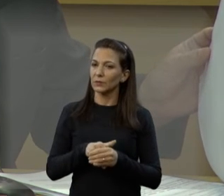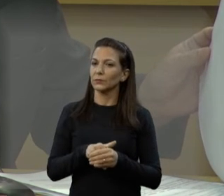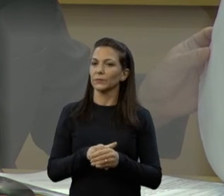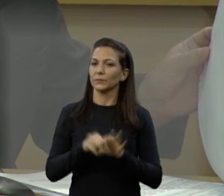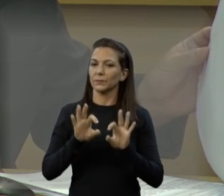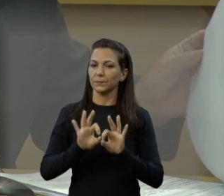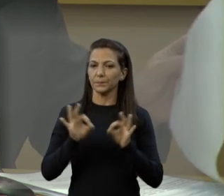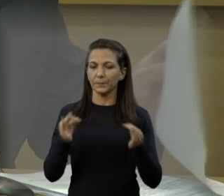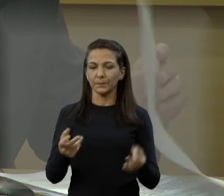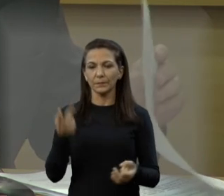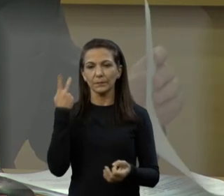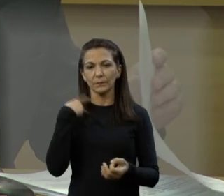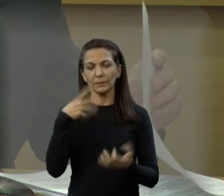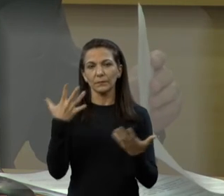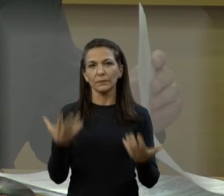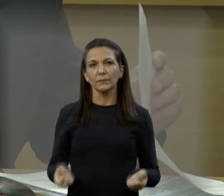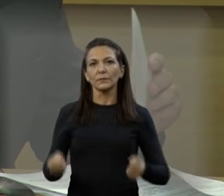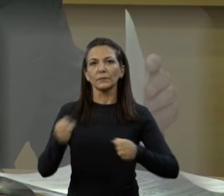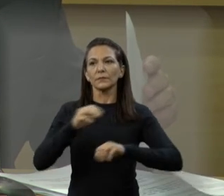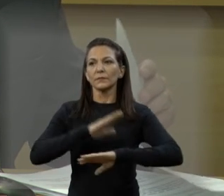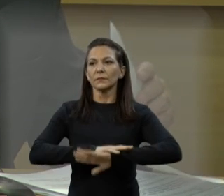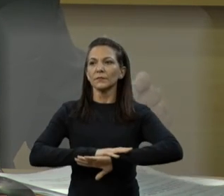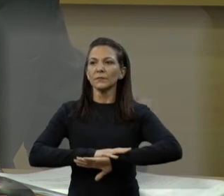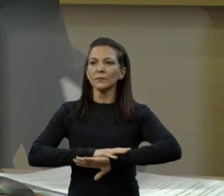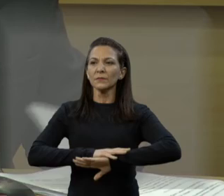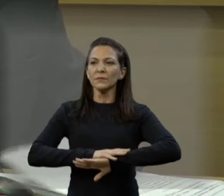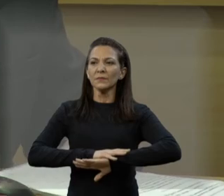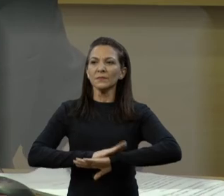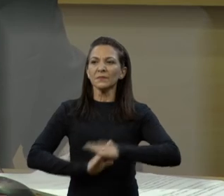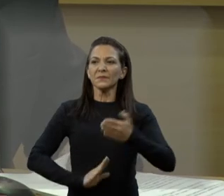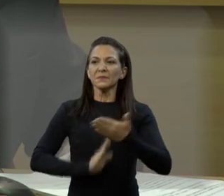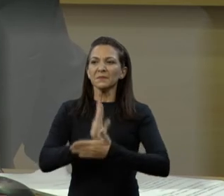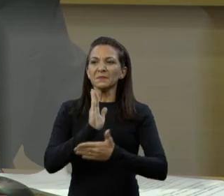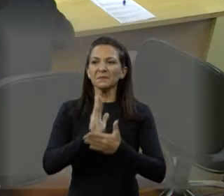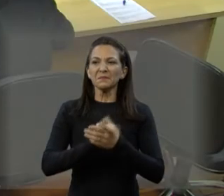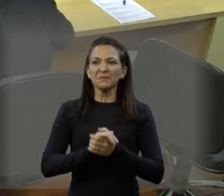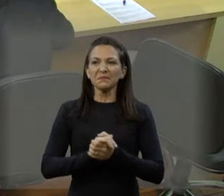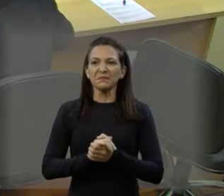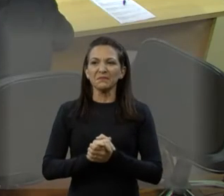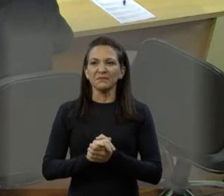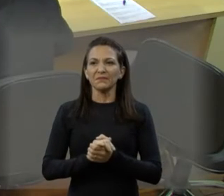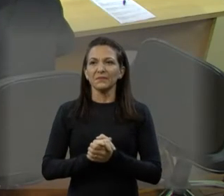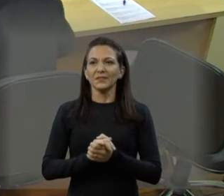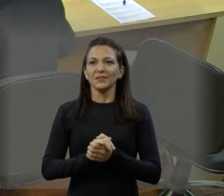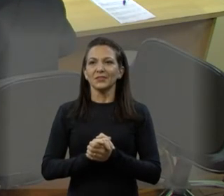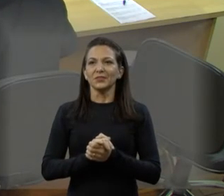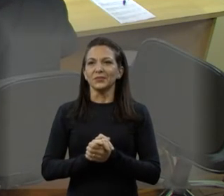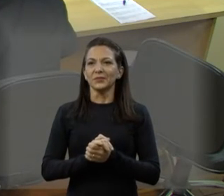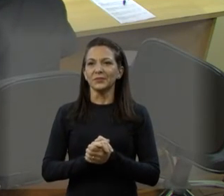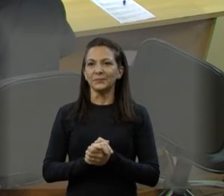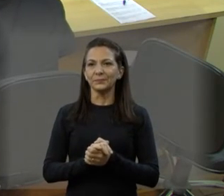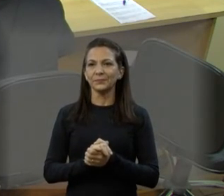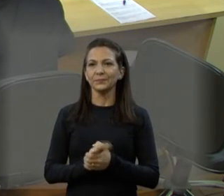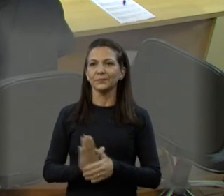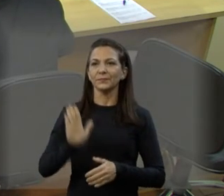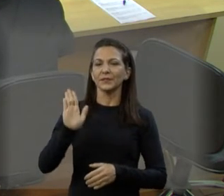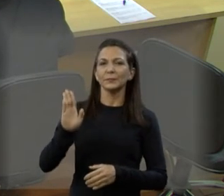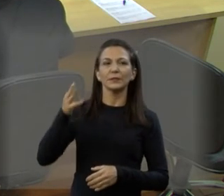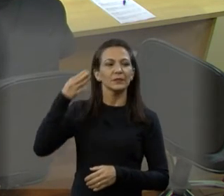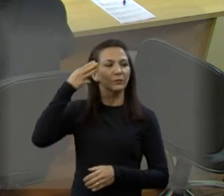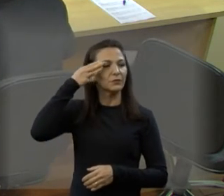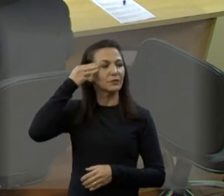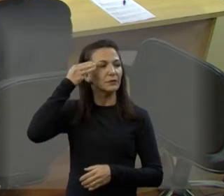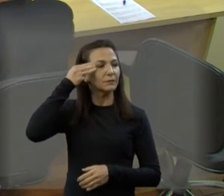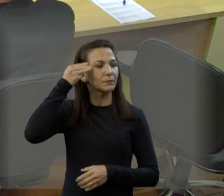suas Vereador estiverem de acordo permaneçam Como estão aprovado declaração de voto o vereador Guilherme Bianco